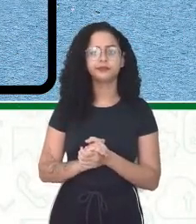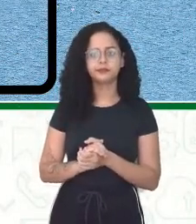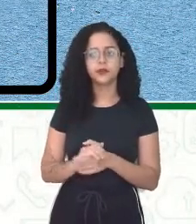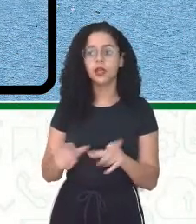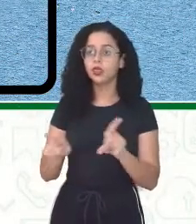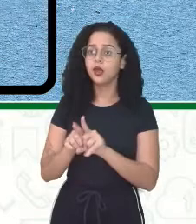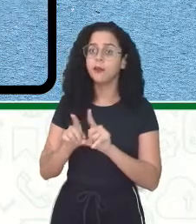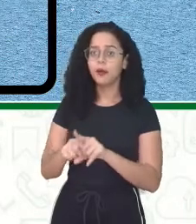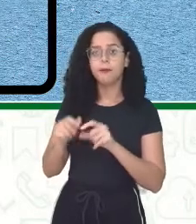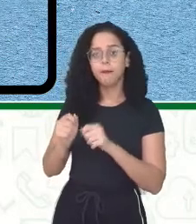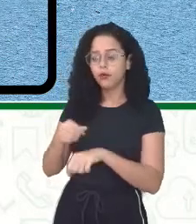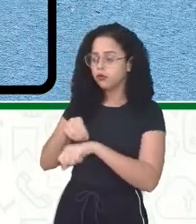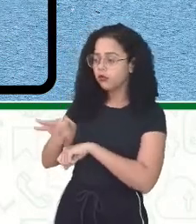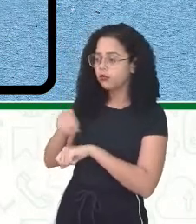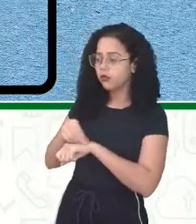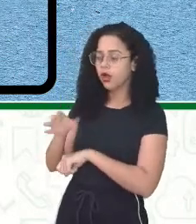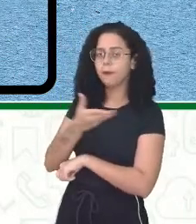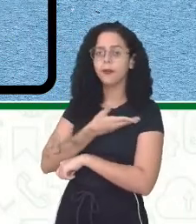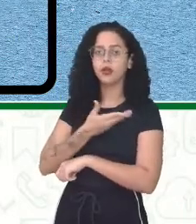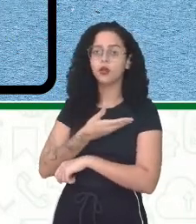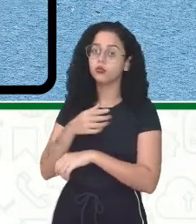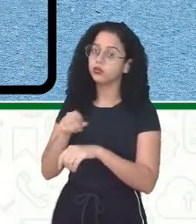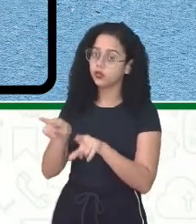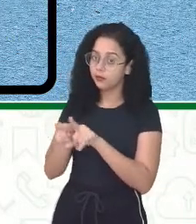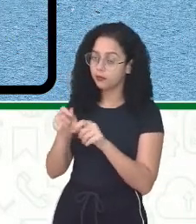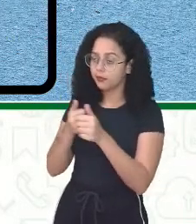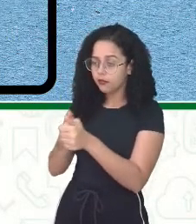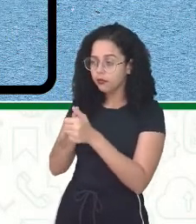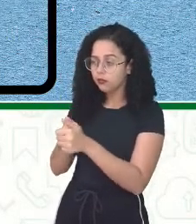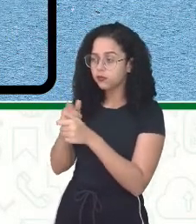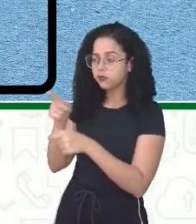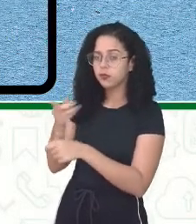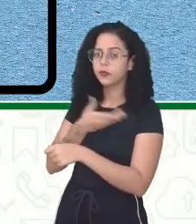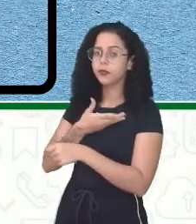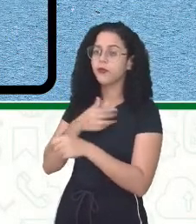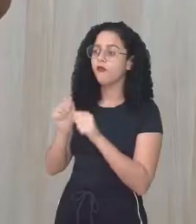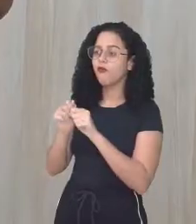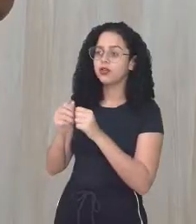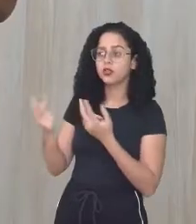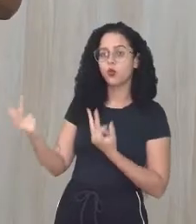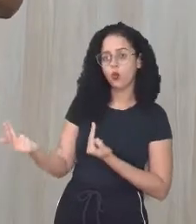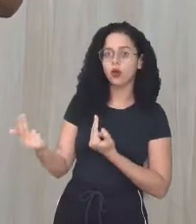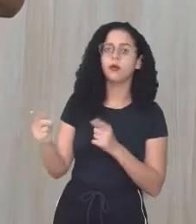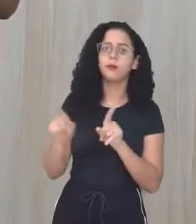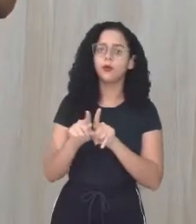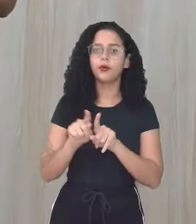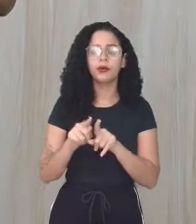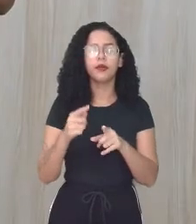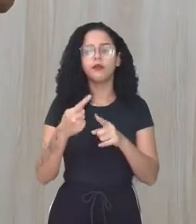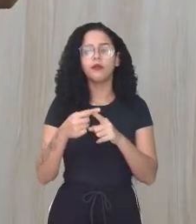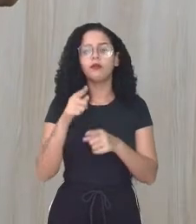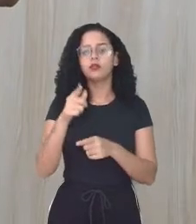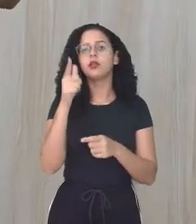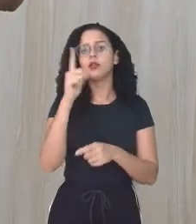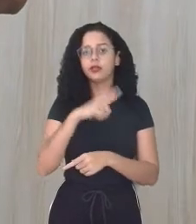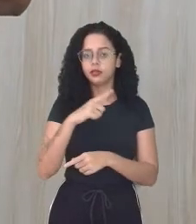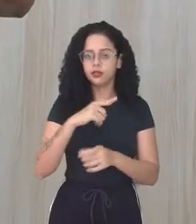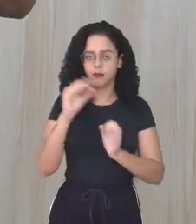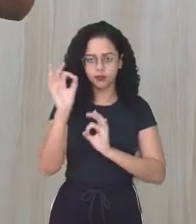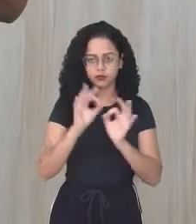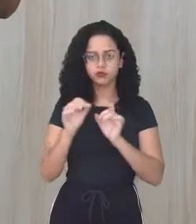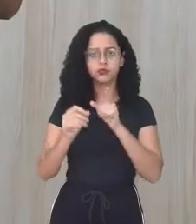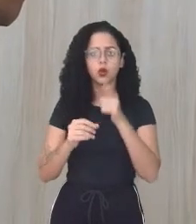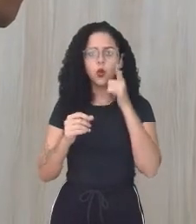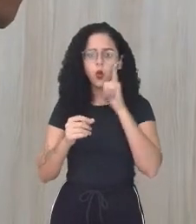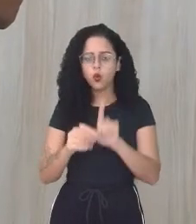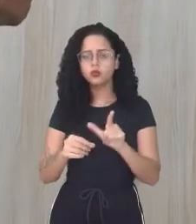teu colega a fazer o mesmo, tá certo? Porque se você tem um planejamento, se você consegue colocar